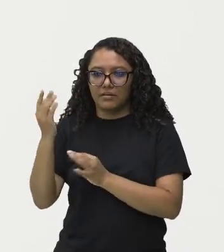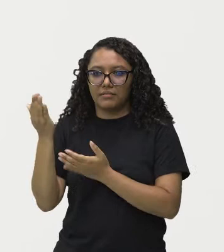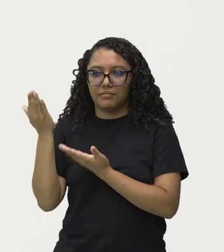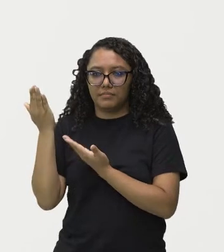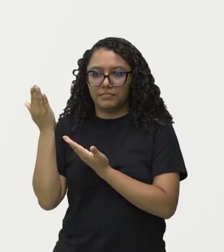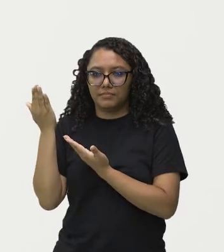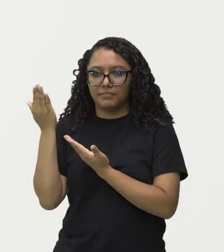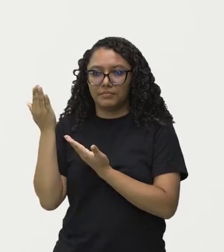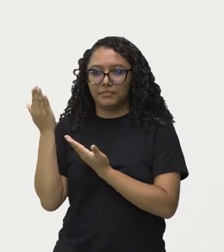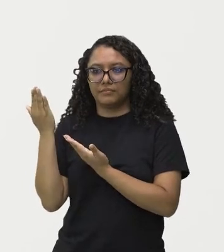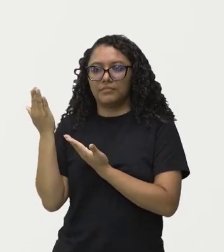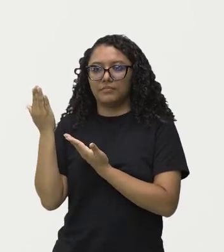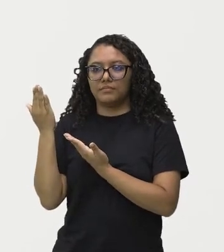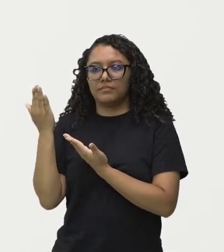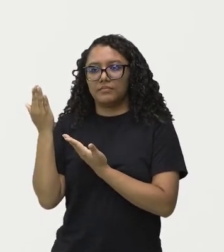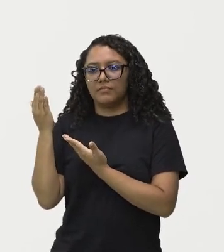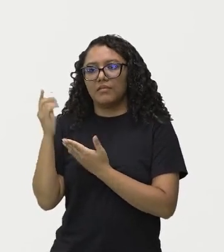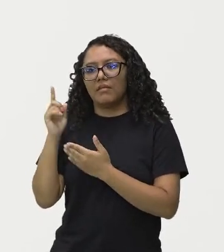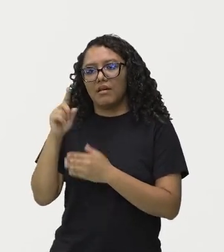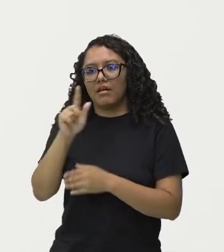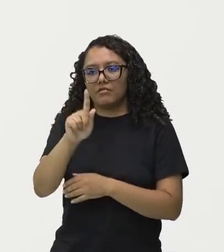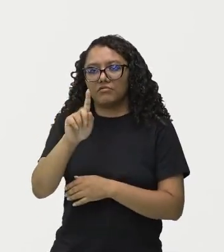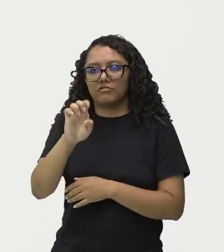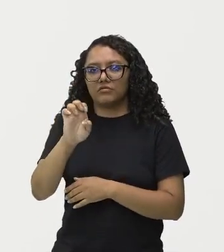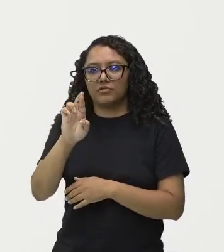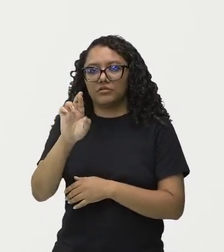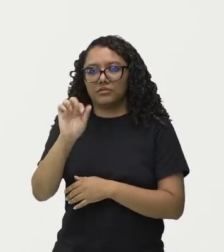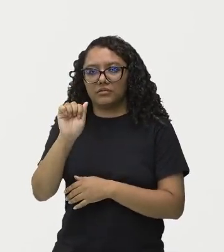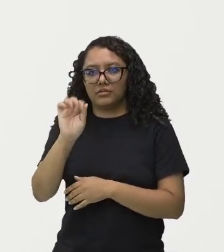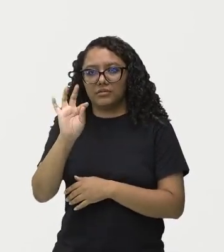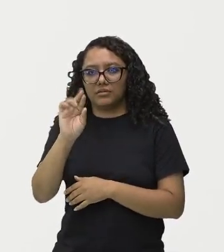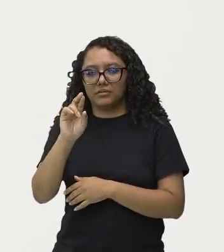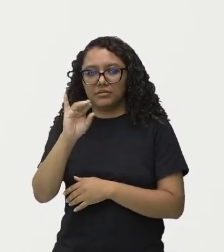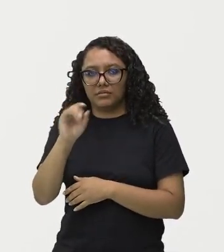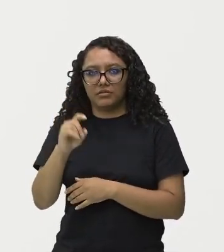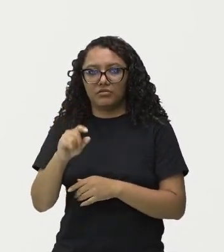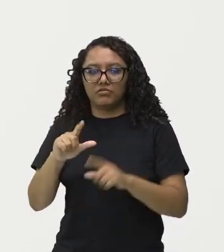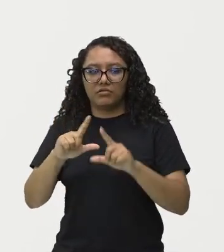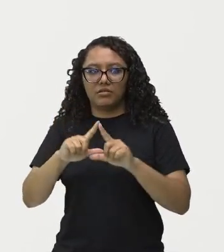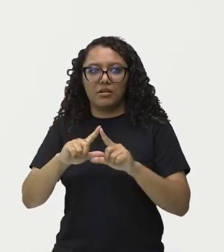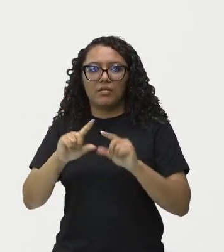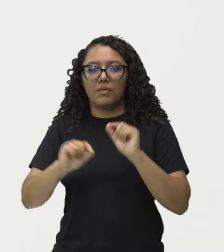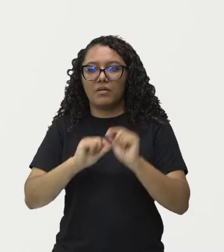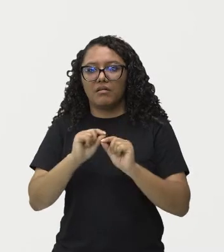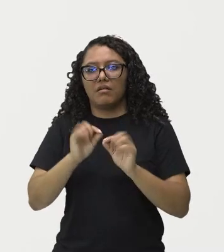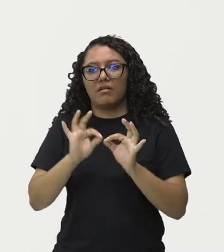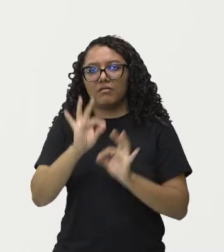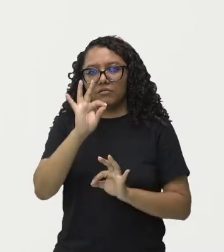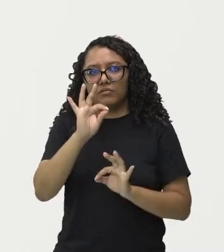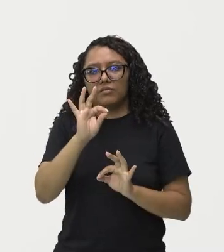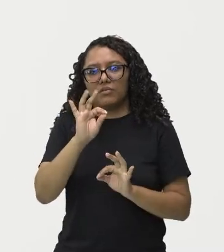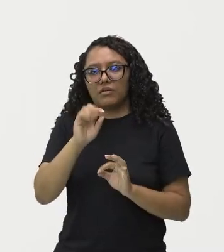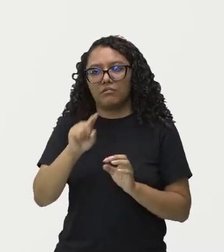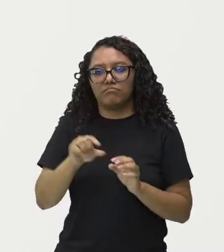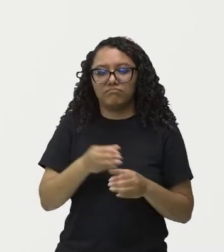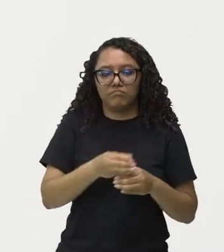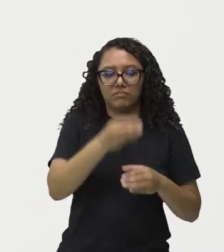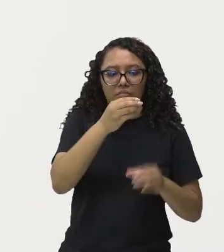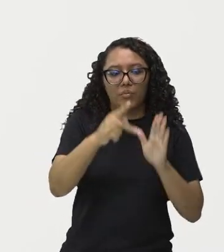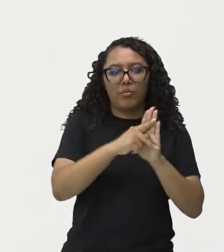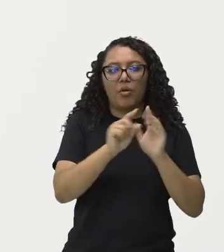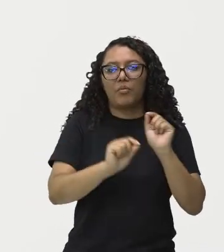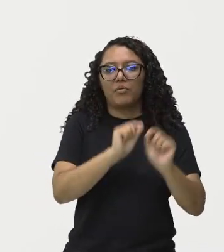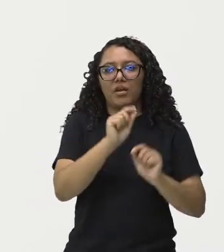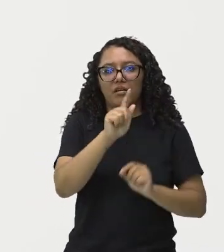Essa é a minha geratriz. No triângulo a gente tem a altura, né? Aqui no cilindro nós temos a geratriz,